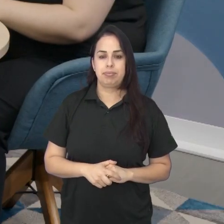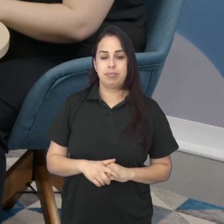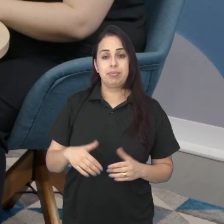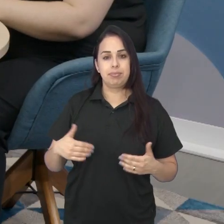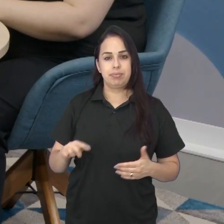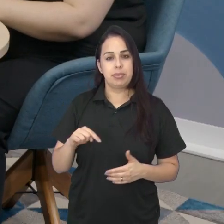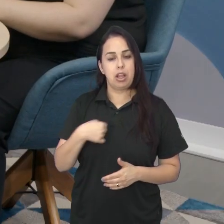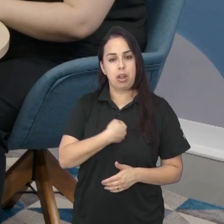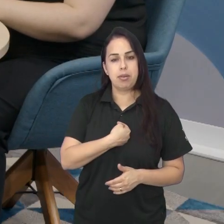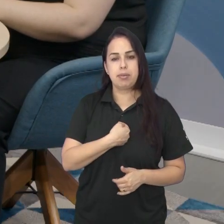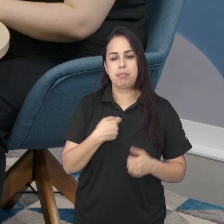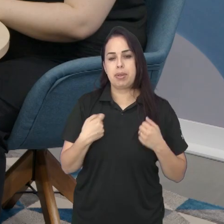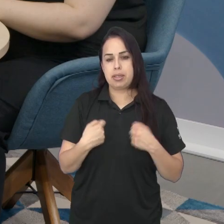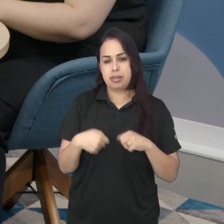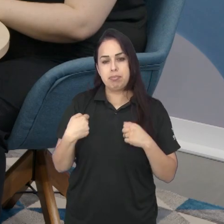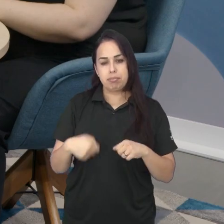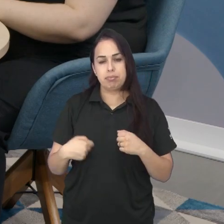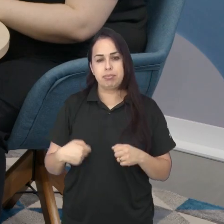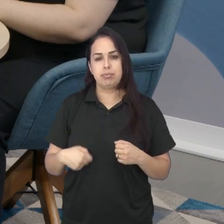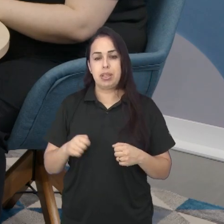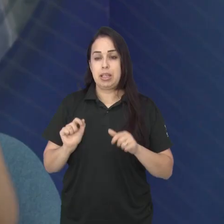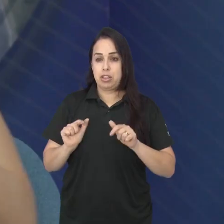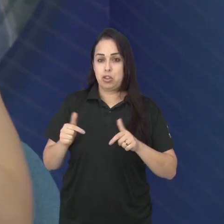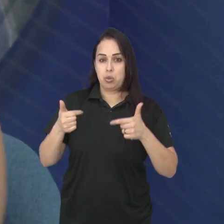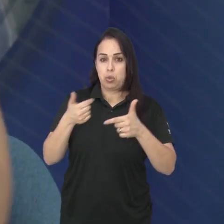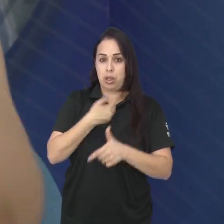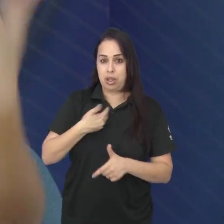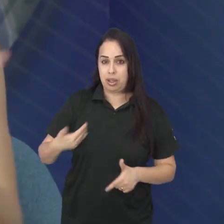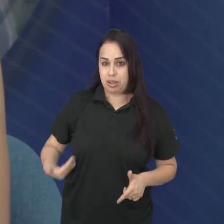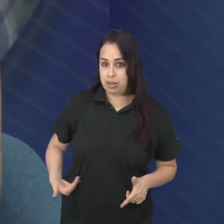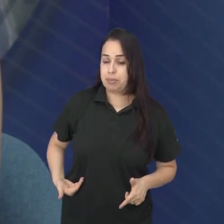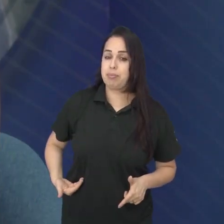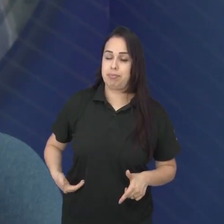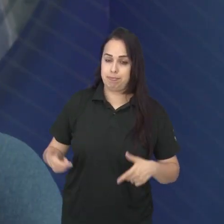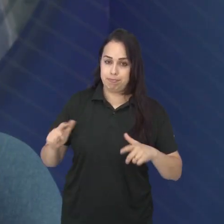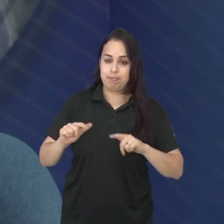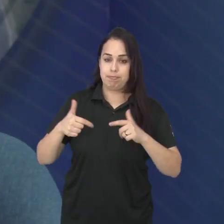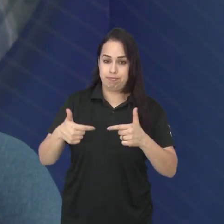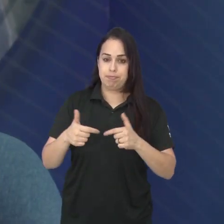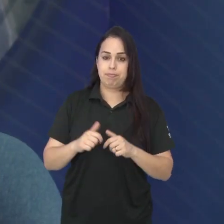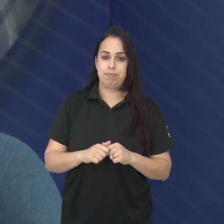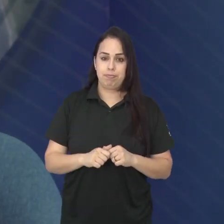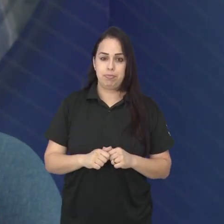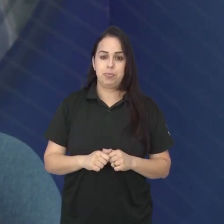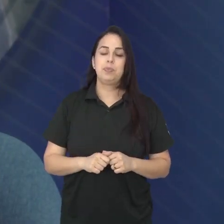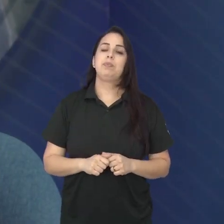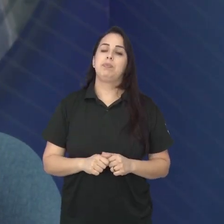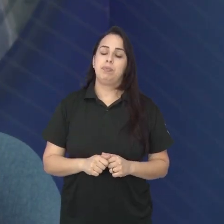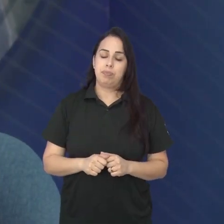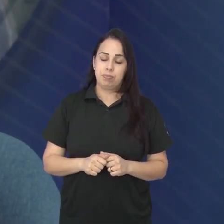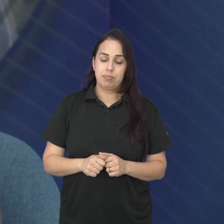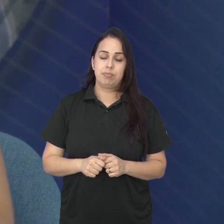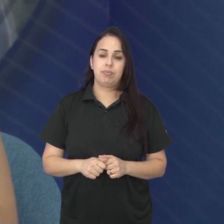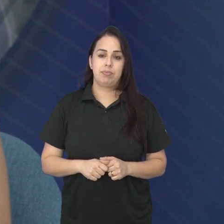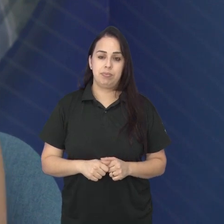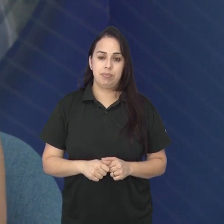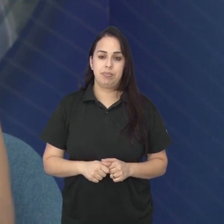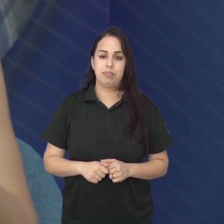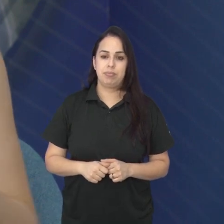aí o que a gente precisa, né, é justamente de ações políticas públicas também, né, ações